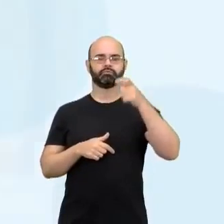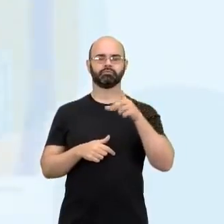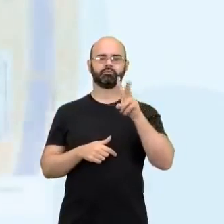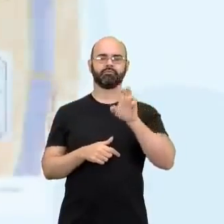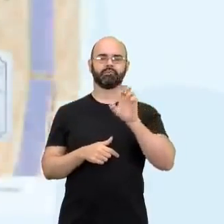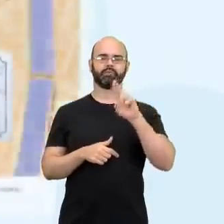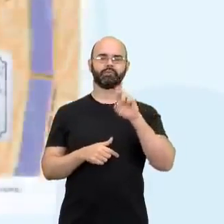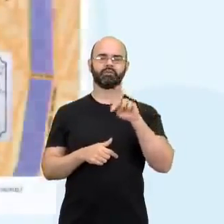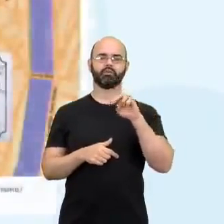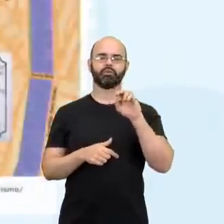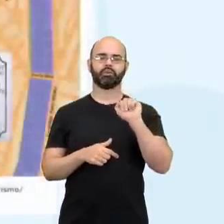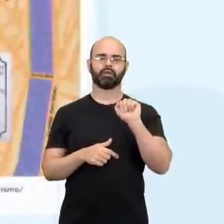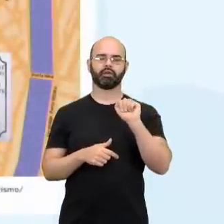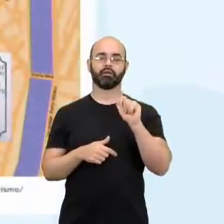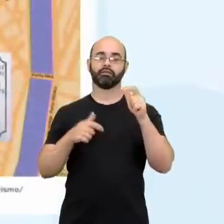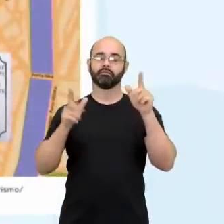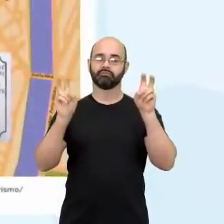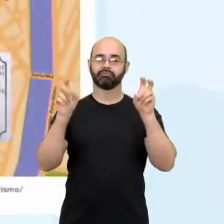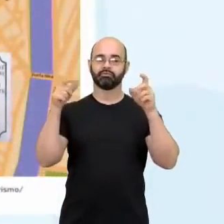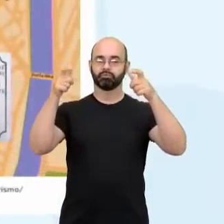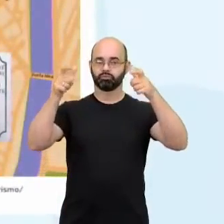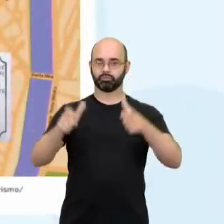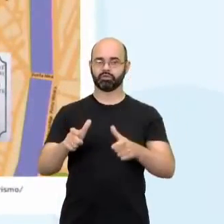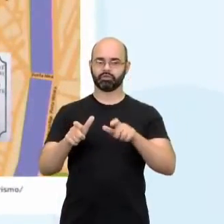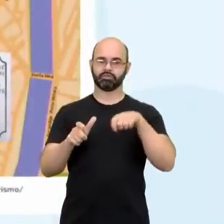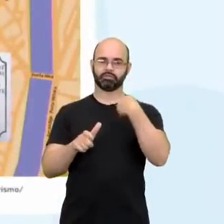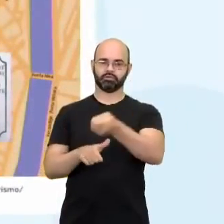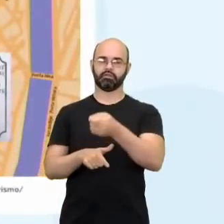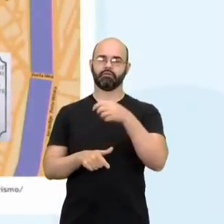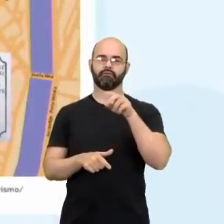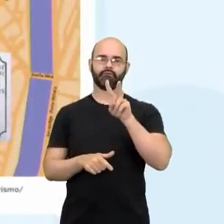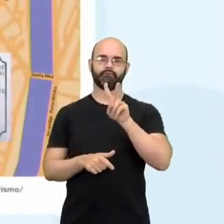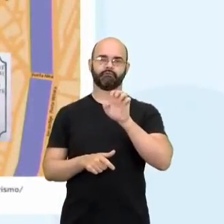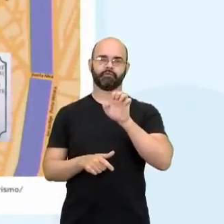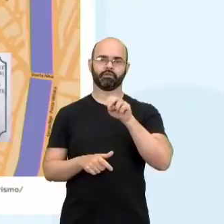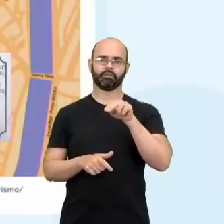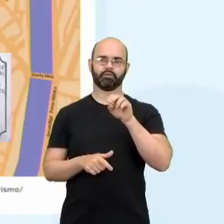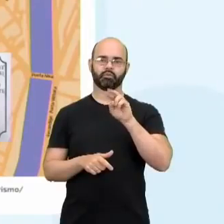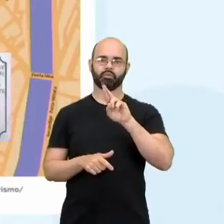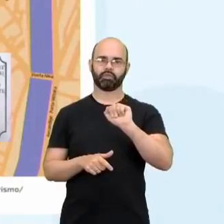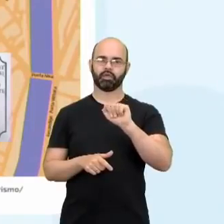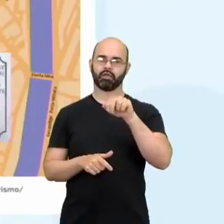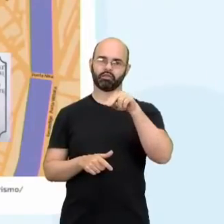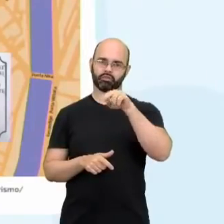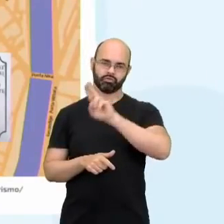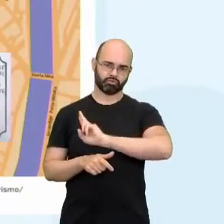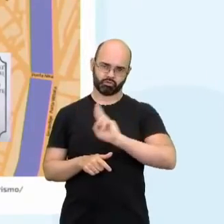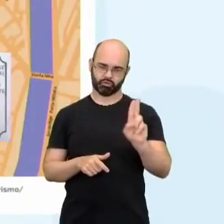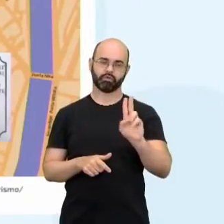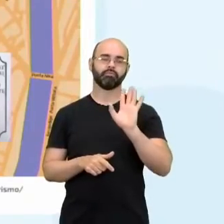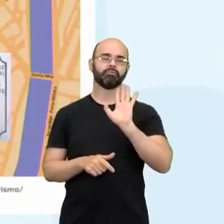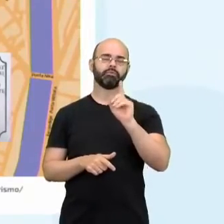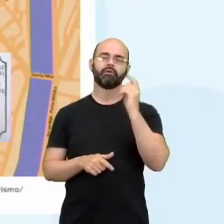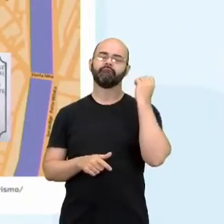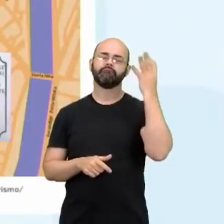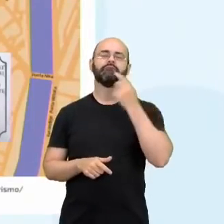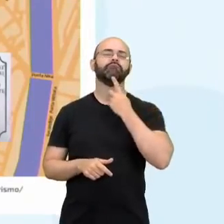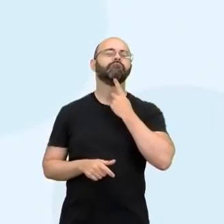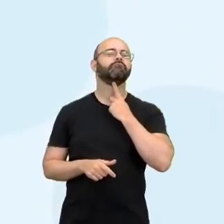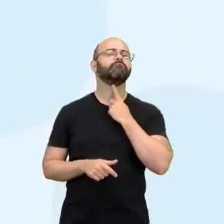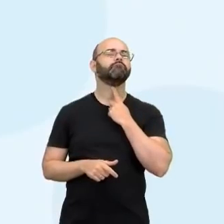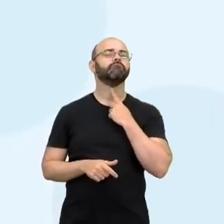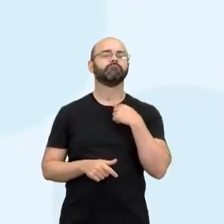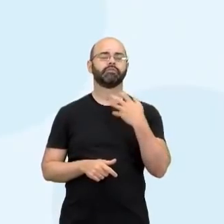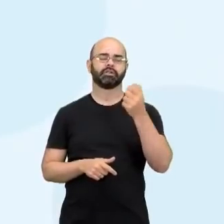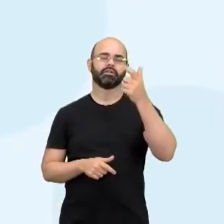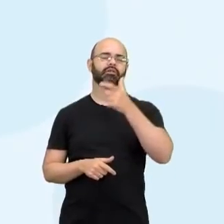Então a gente falou um pouquinho de Verona, ficou aquela vontade de viajar, né? Então, tem várias